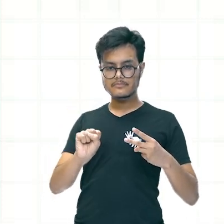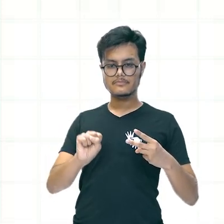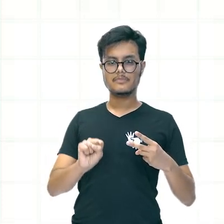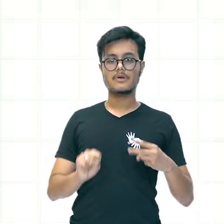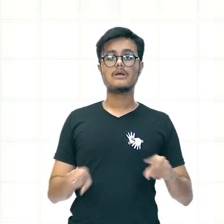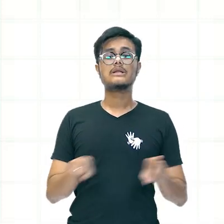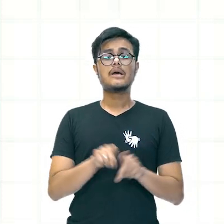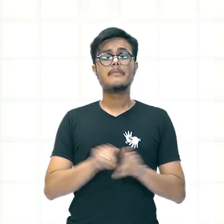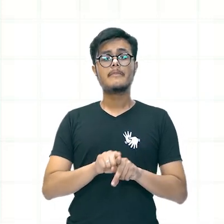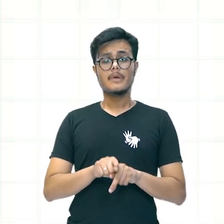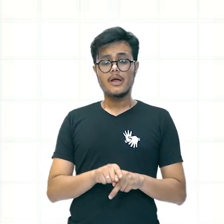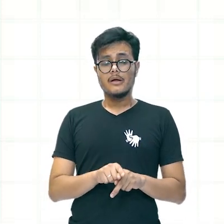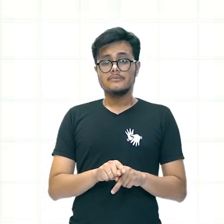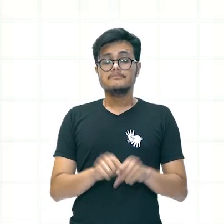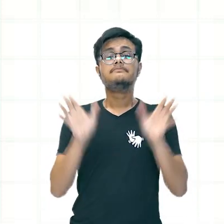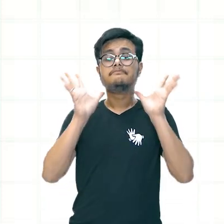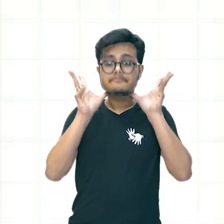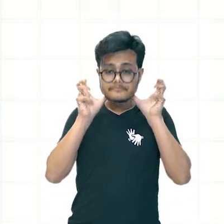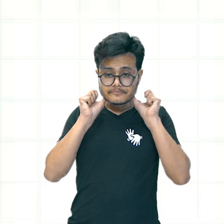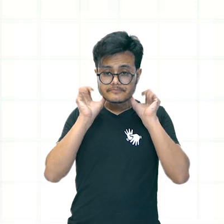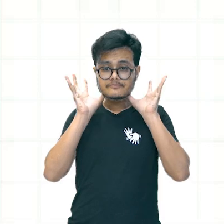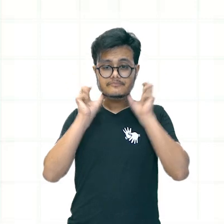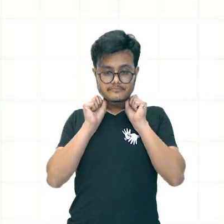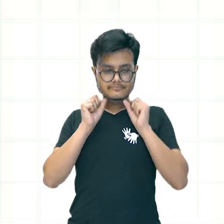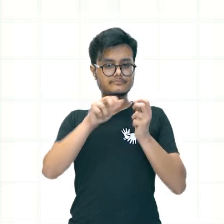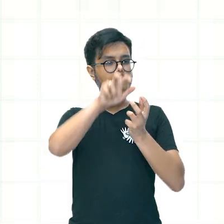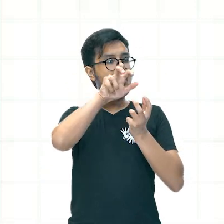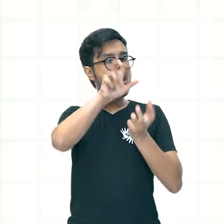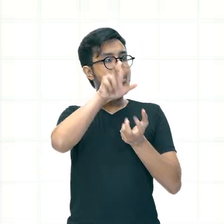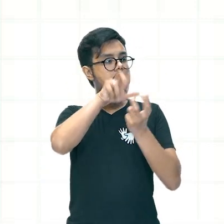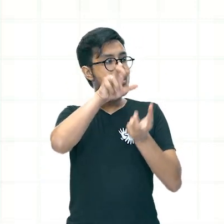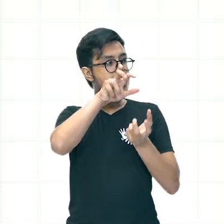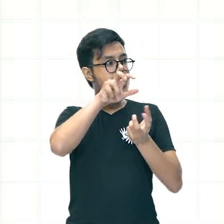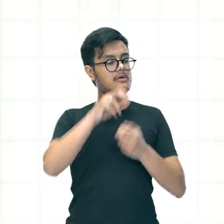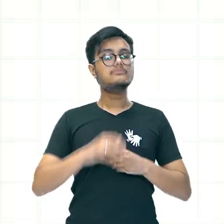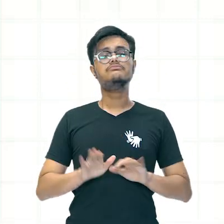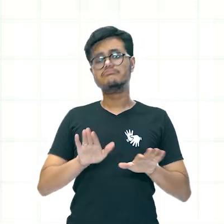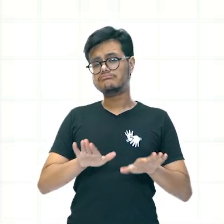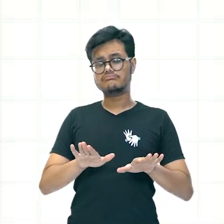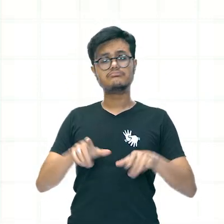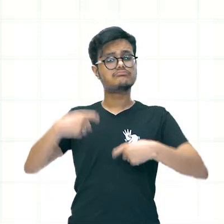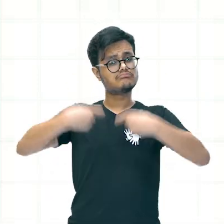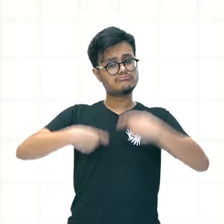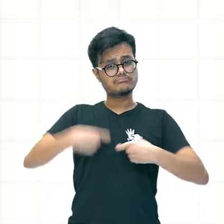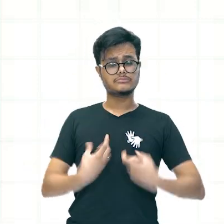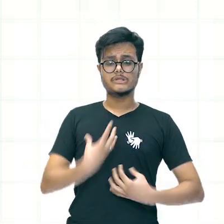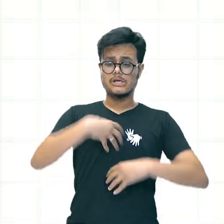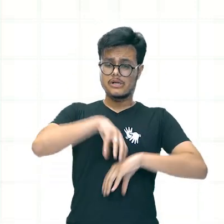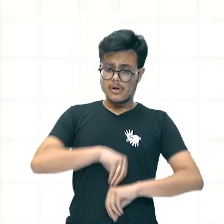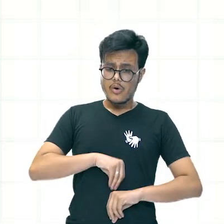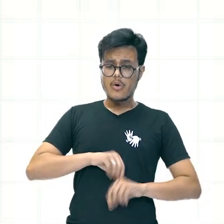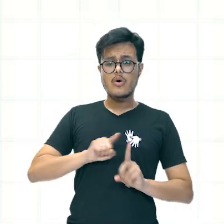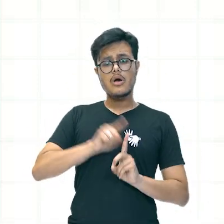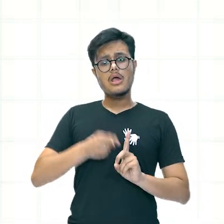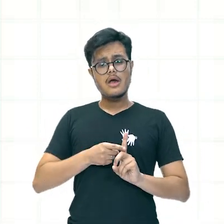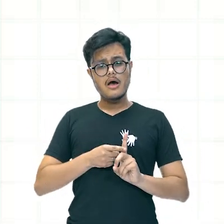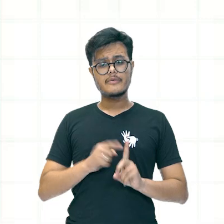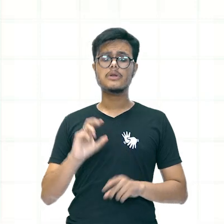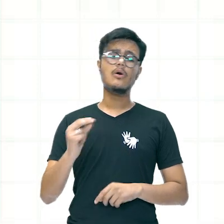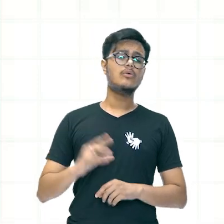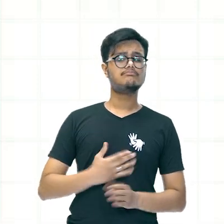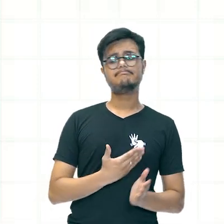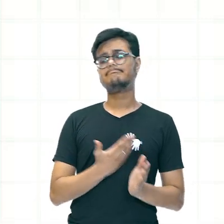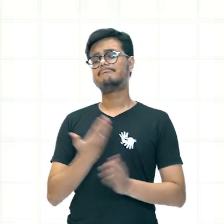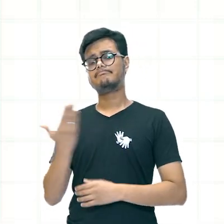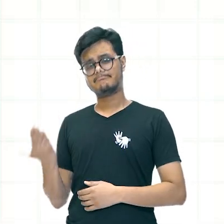com opérculo, a boca vai estar na região ventral ou frontal, a fecundação vai ser interna ou externa, o desenvolvimento